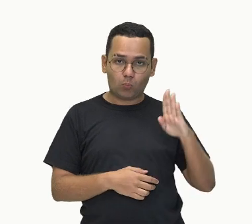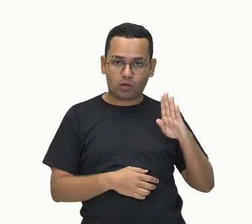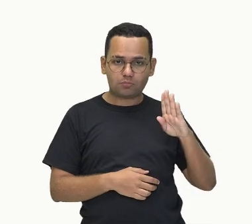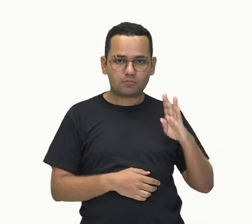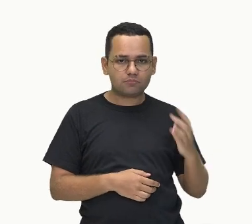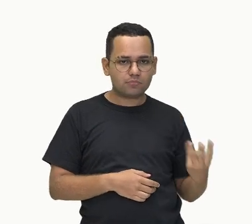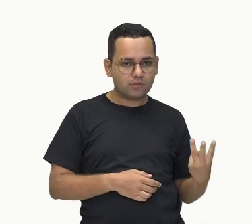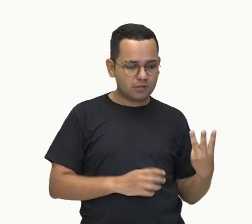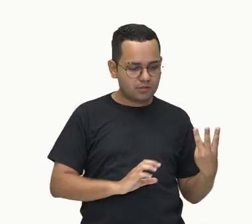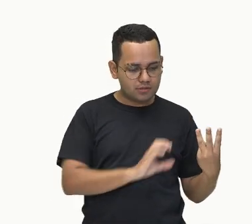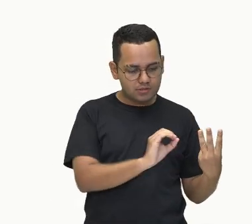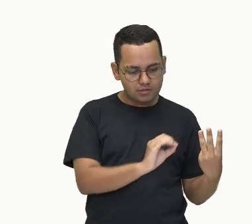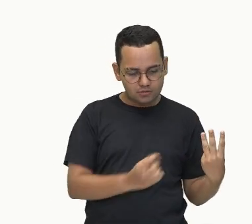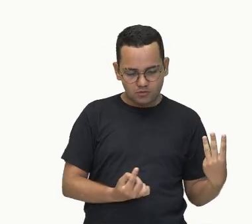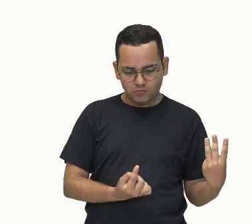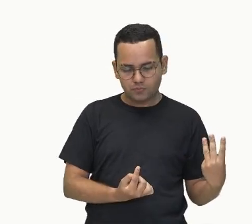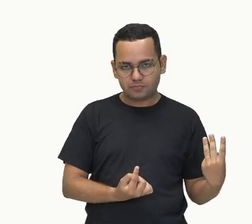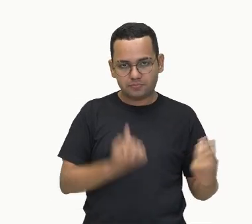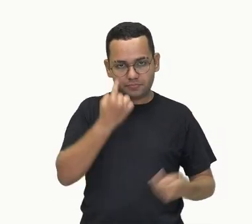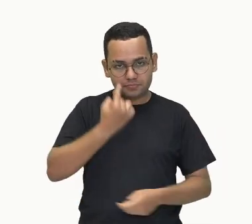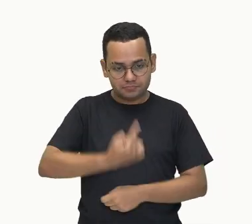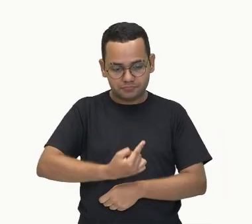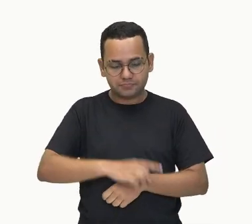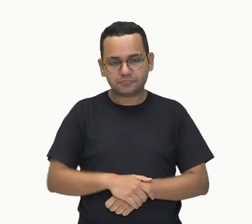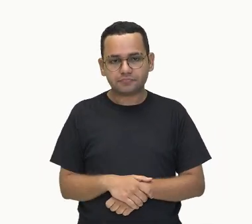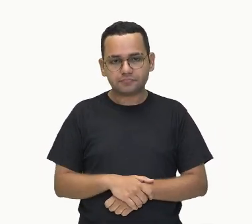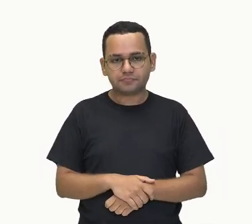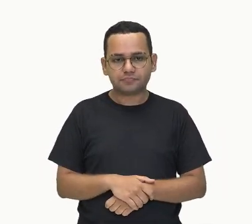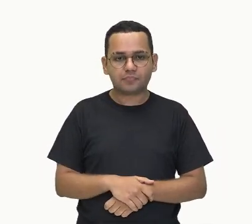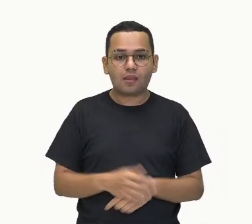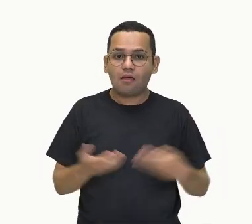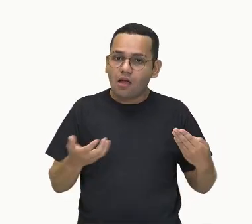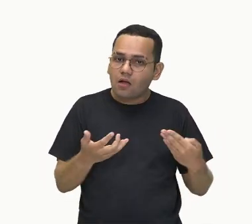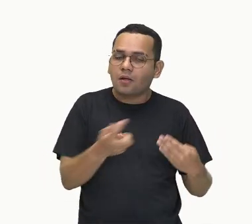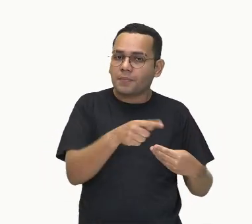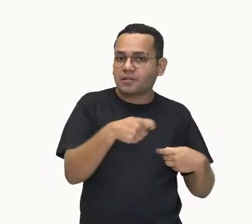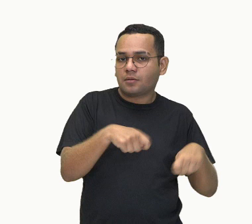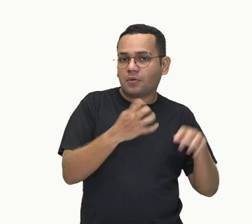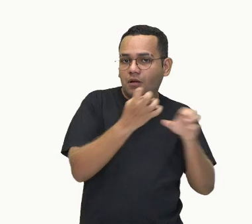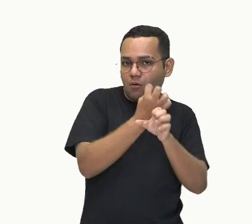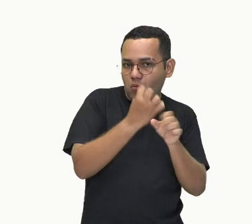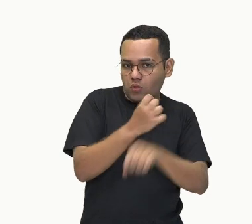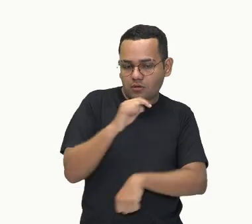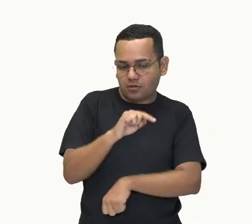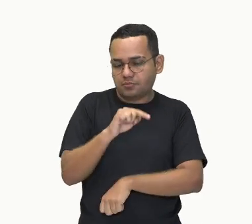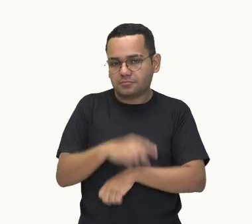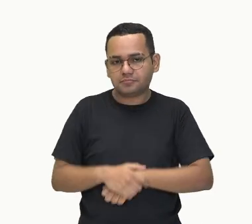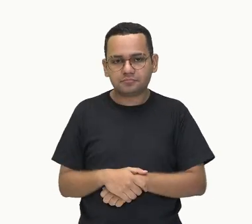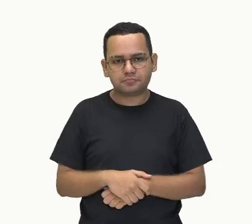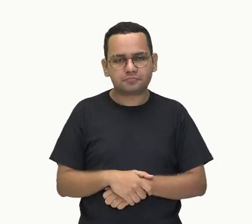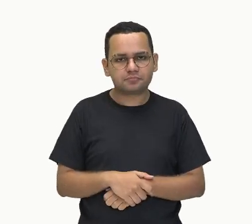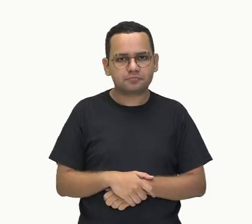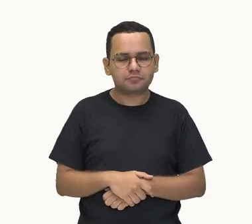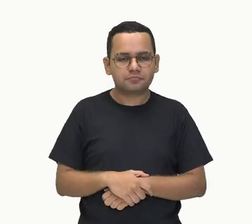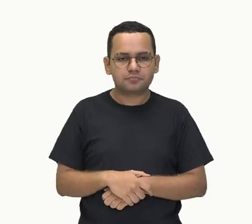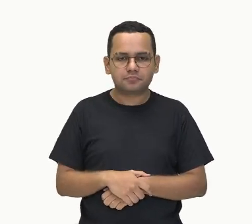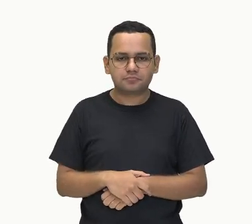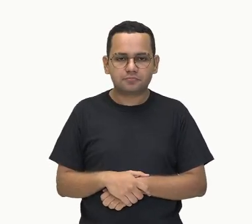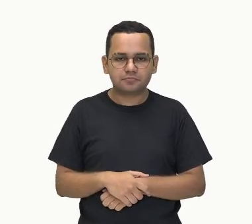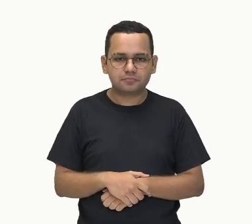0 e 1. Tá? Então a gente vai calcular esse determinante. Você pode utilizar aí